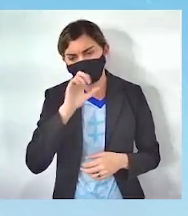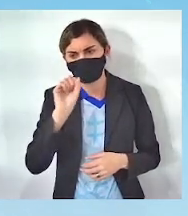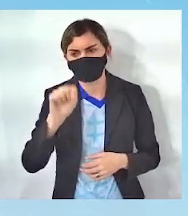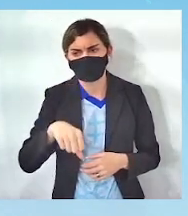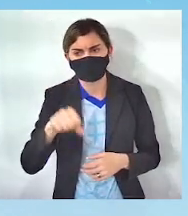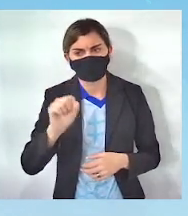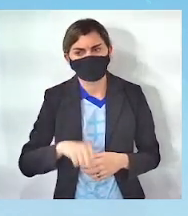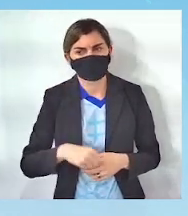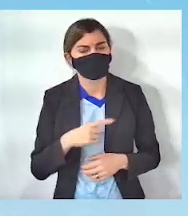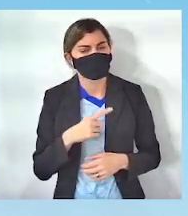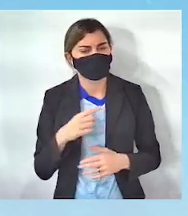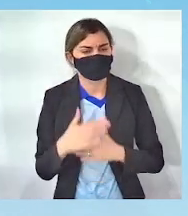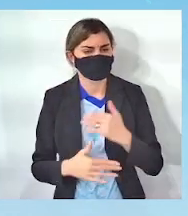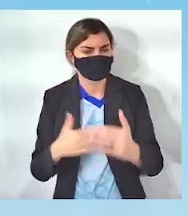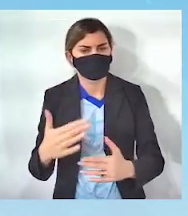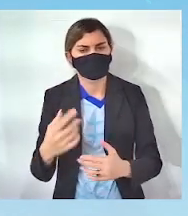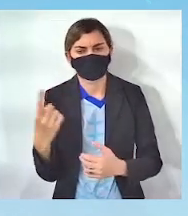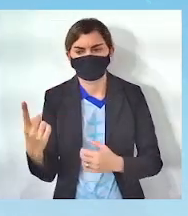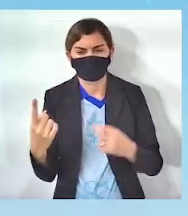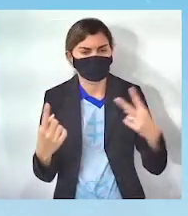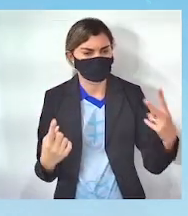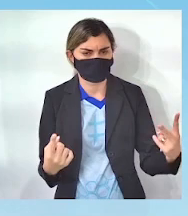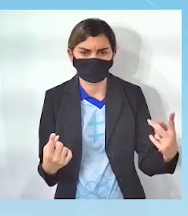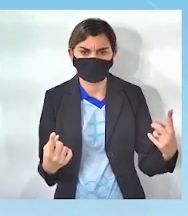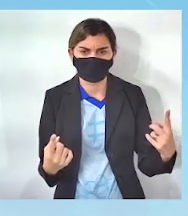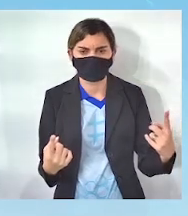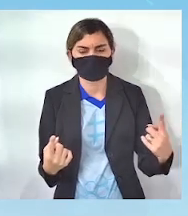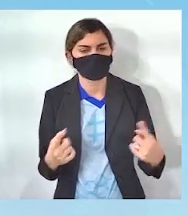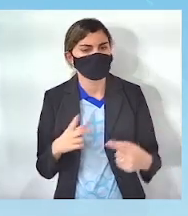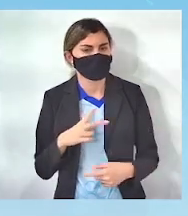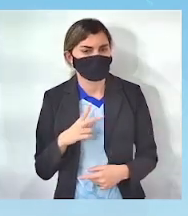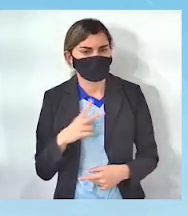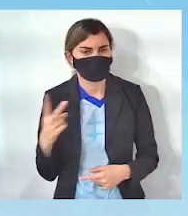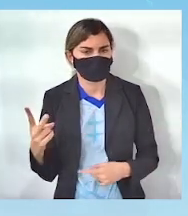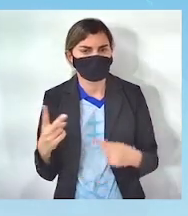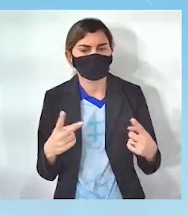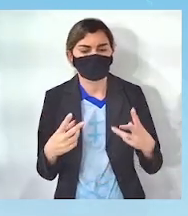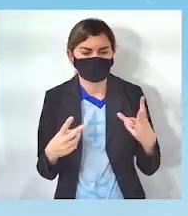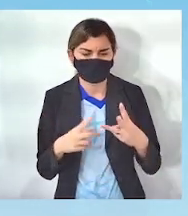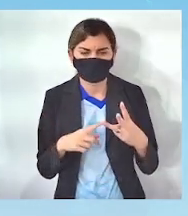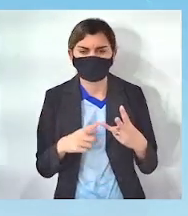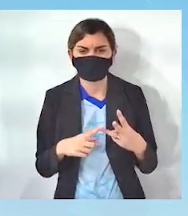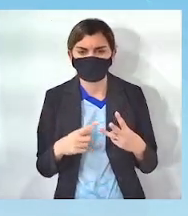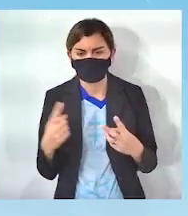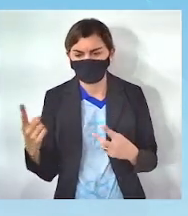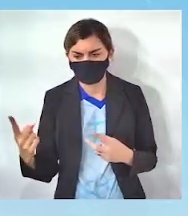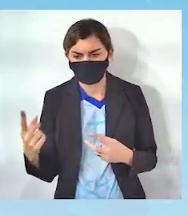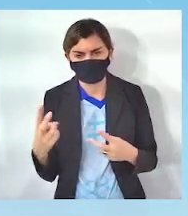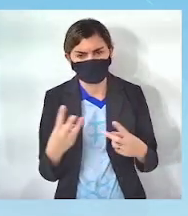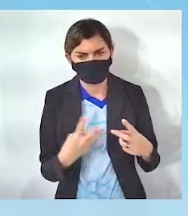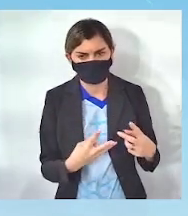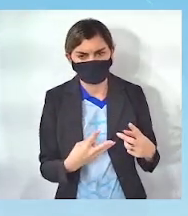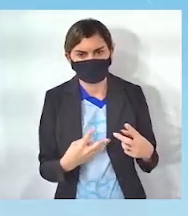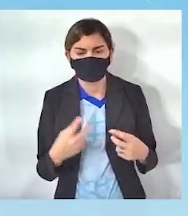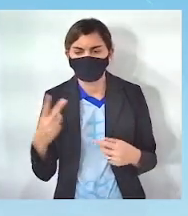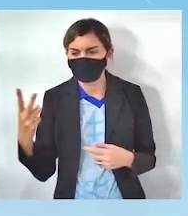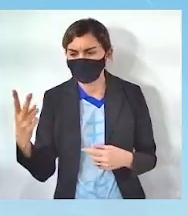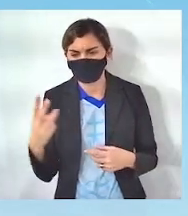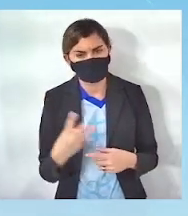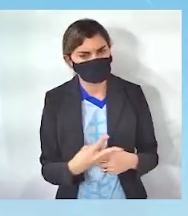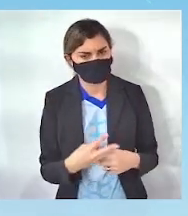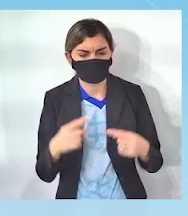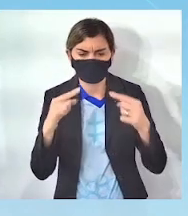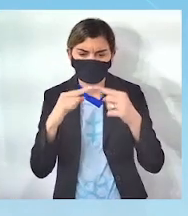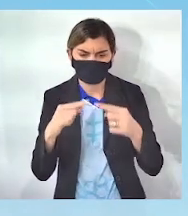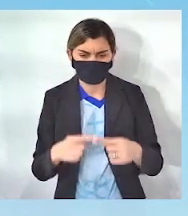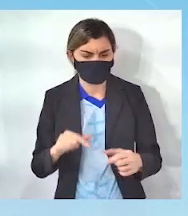ela poderá ter a proporção 1 para 2. Existindo uma terceira molécula, uma proporção 1 para 3 ou 2 para 3, essas combinações